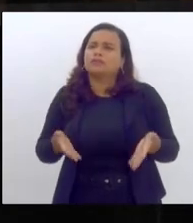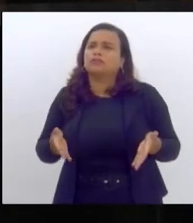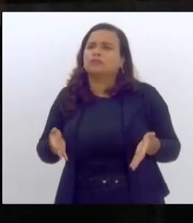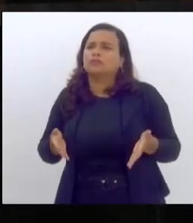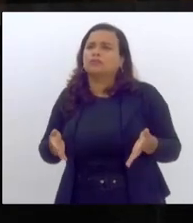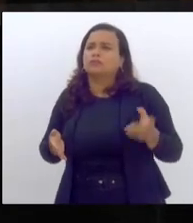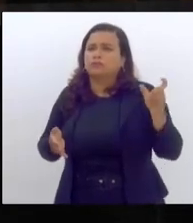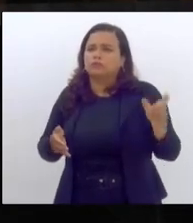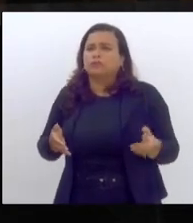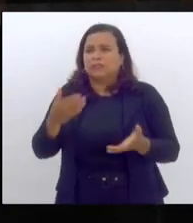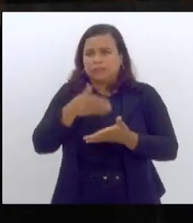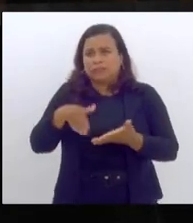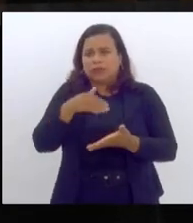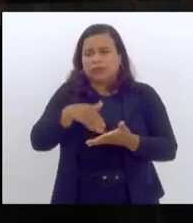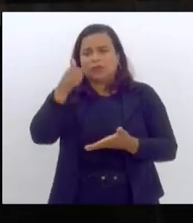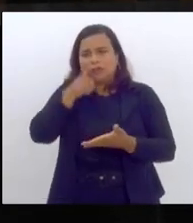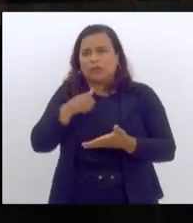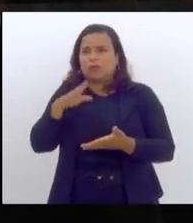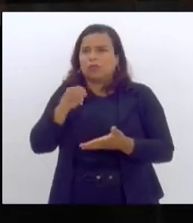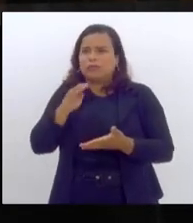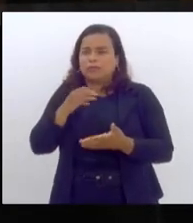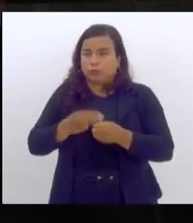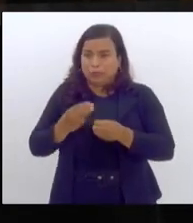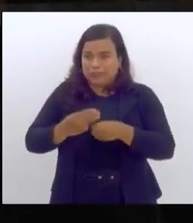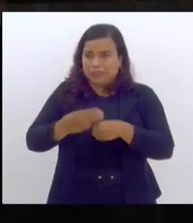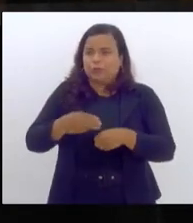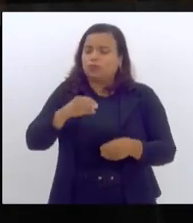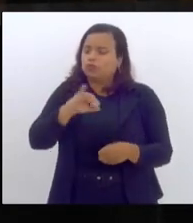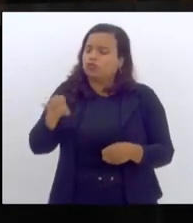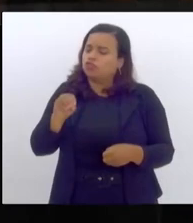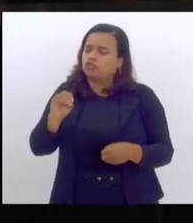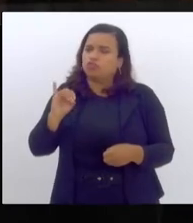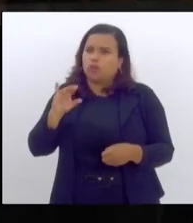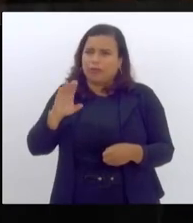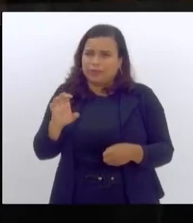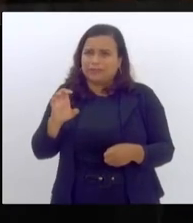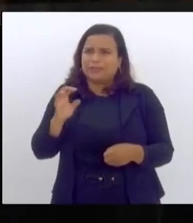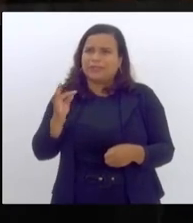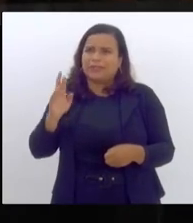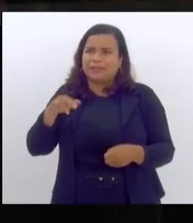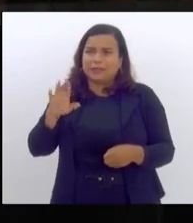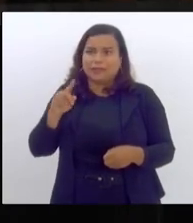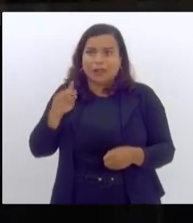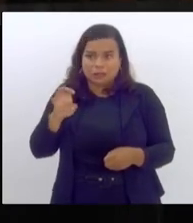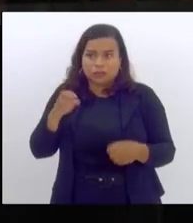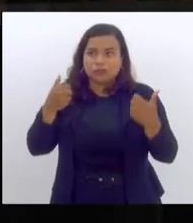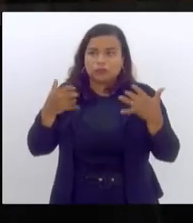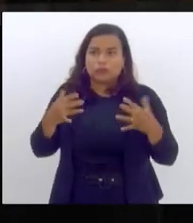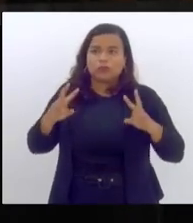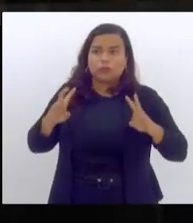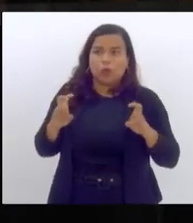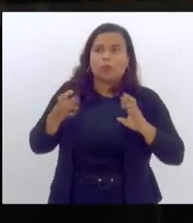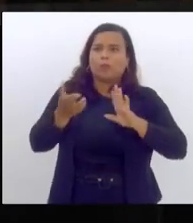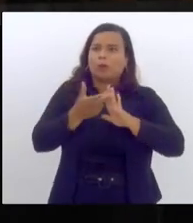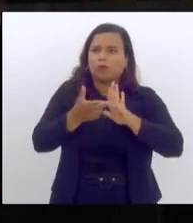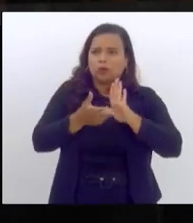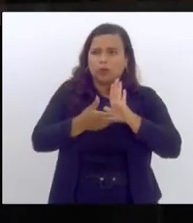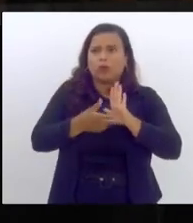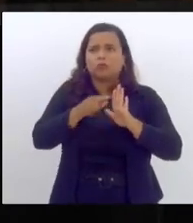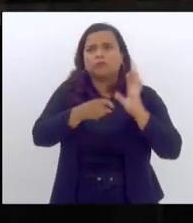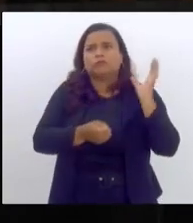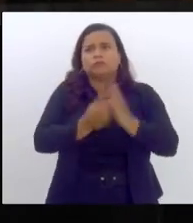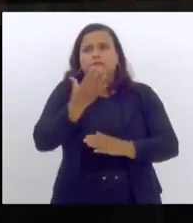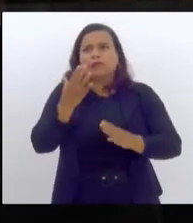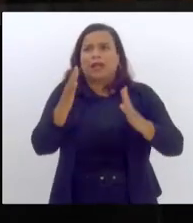a secretária municipal, Joyce Trindade, com relação a esses protocolos, e ela fez a Casa da Mulher